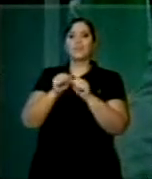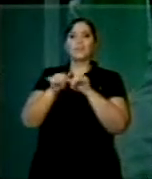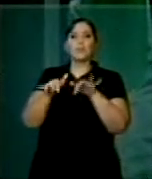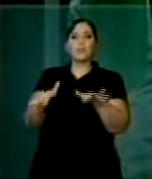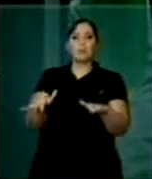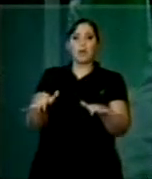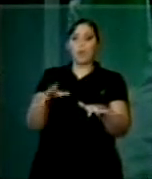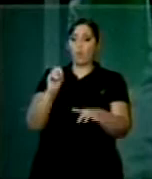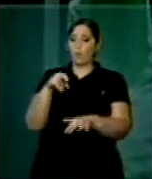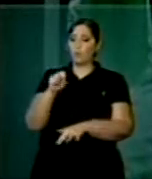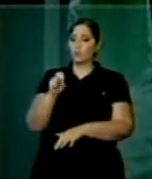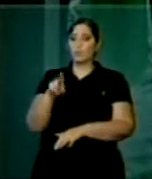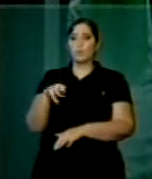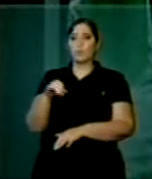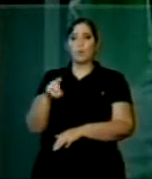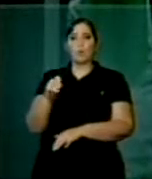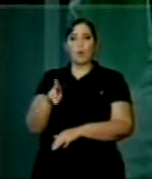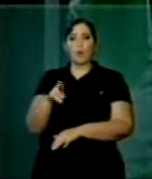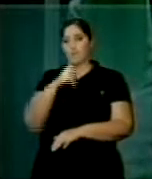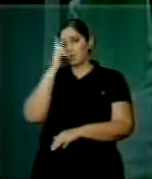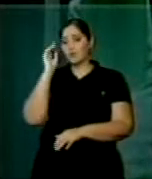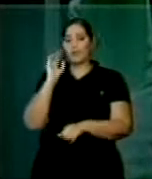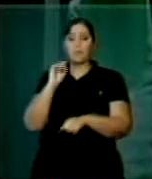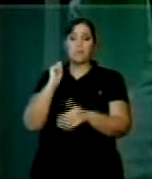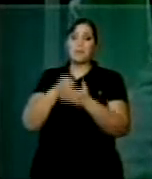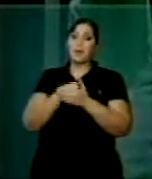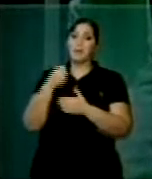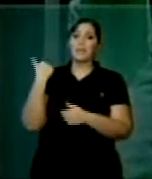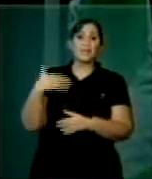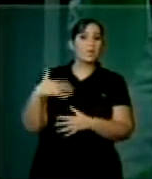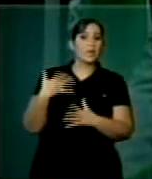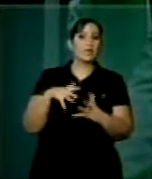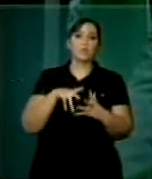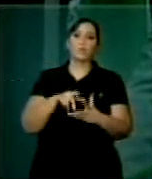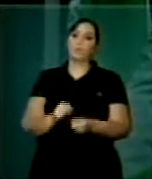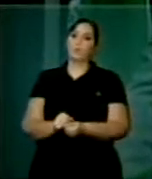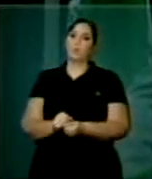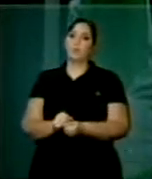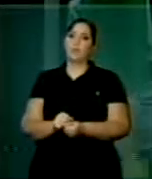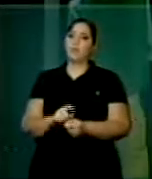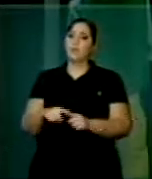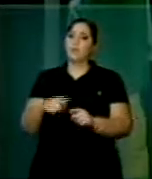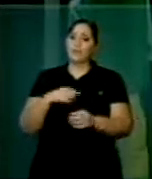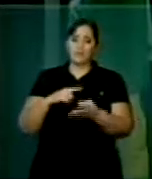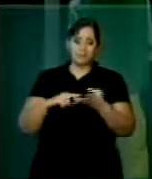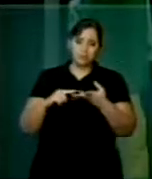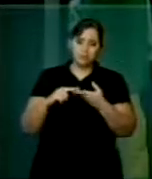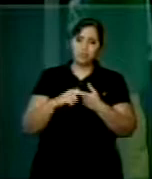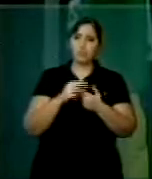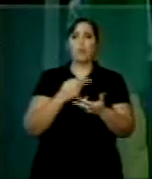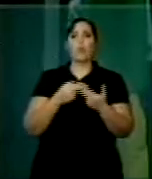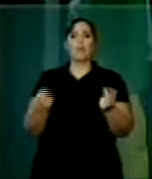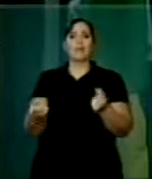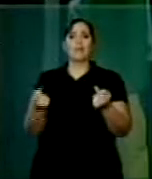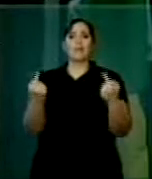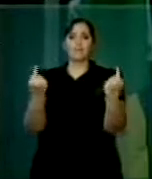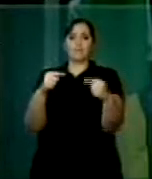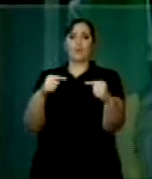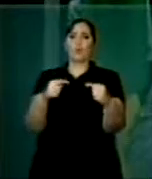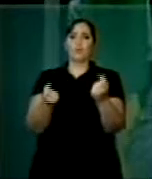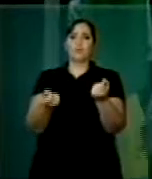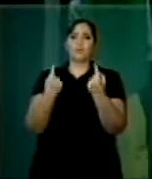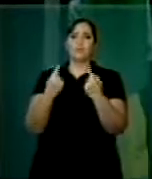o consumidor, numa das energias mais caras do mundo, com uma série de contradições, como por exemplo,